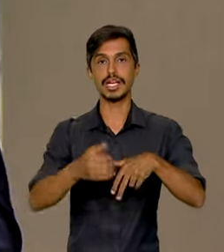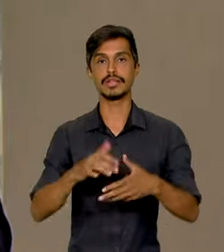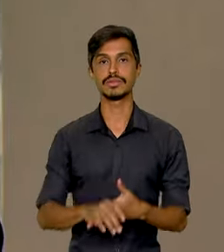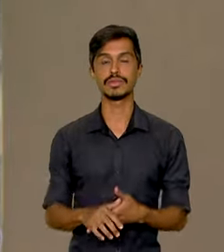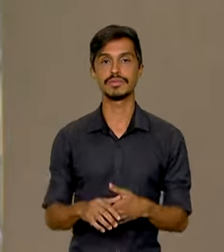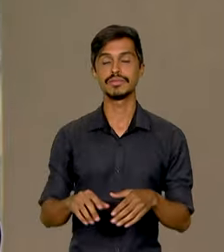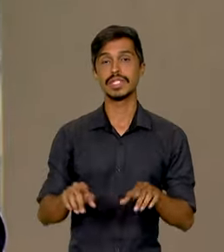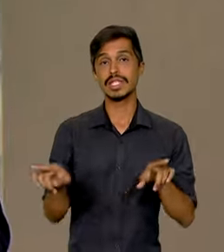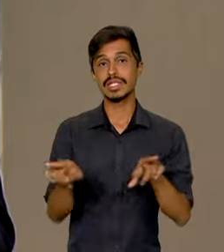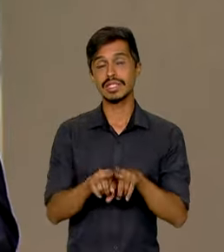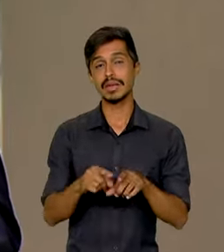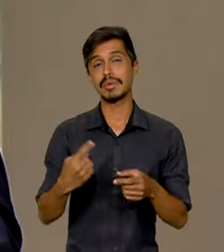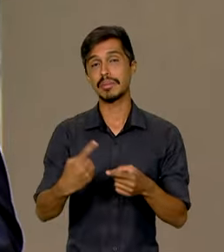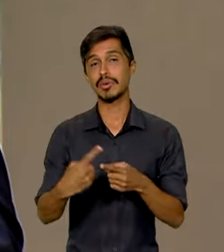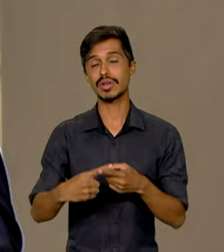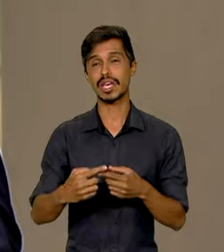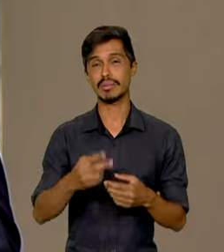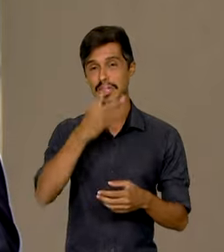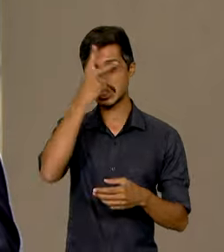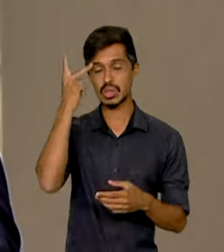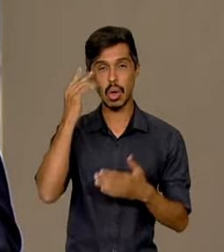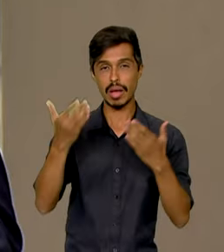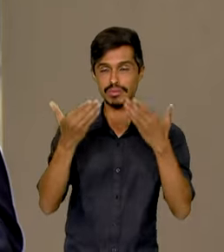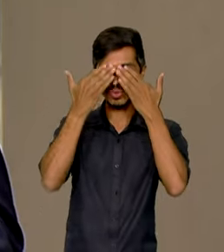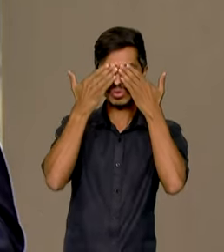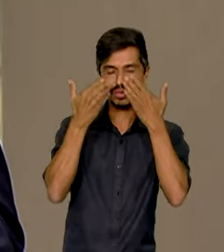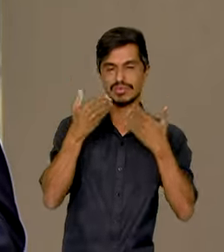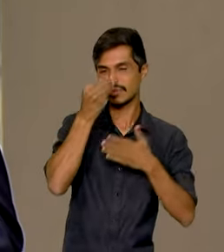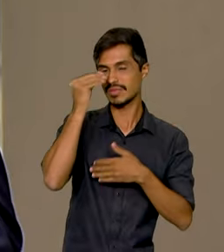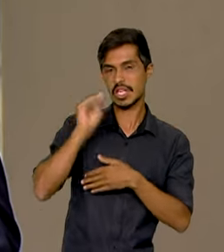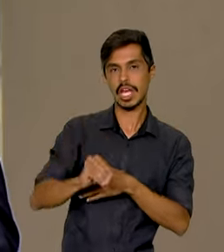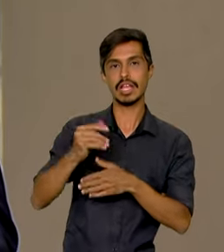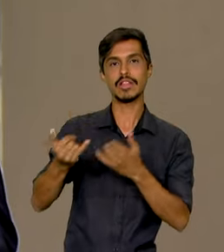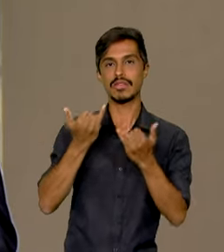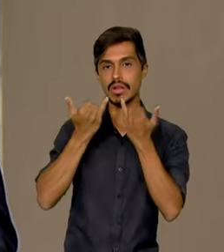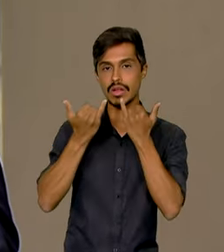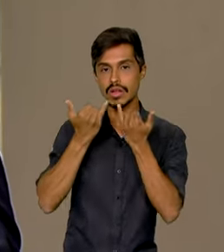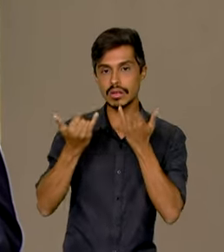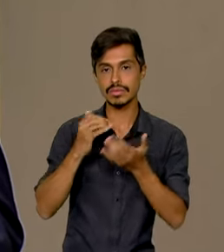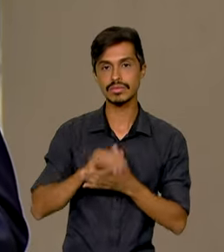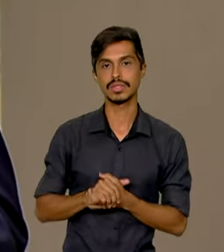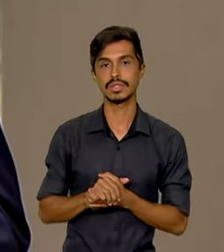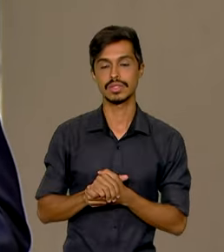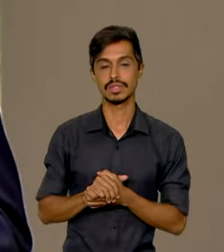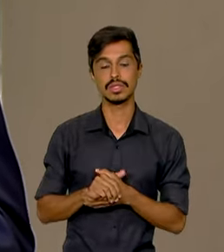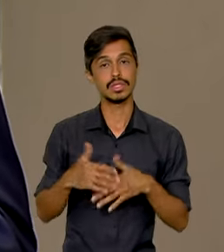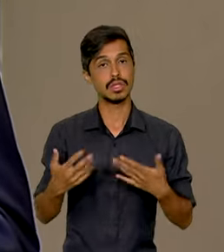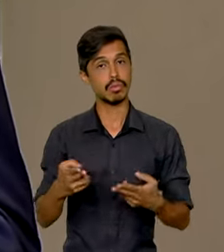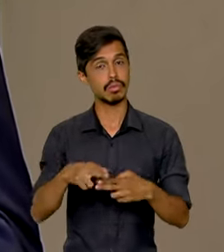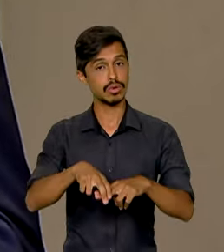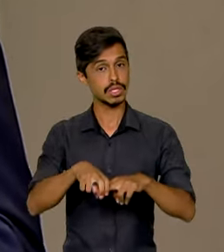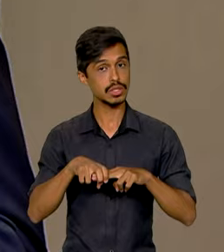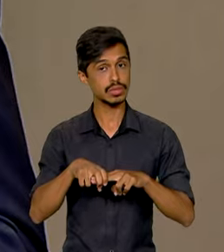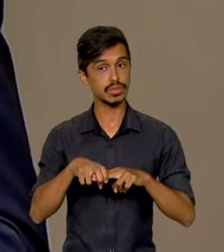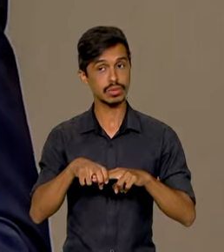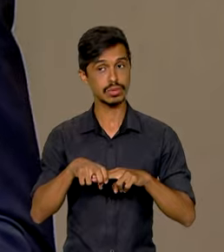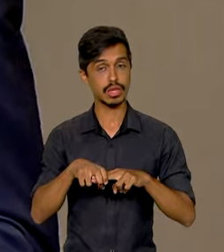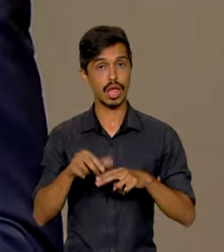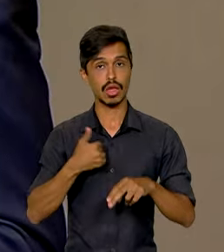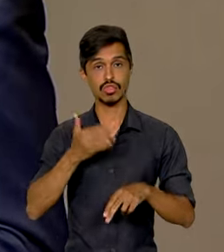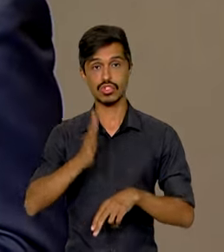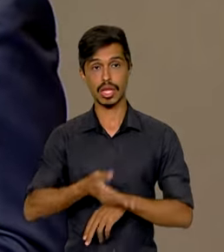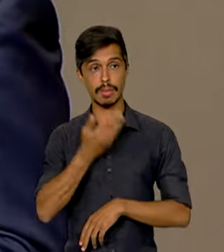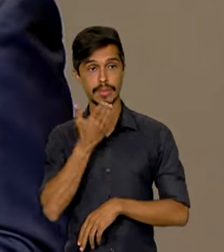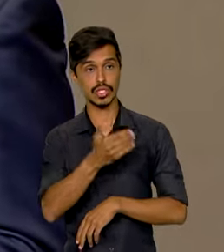conta do negacionismo, da desinformação e da fake news. Portanto, eu já pedi para o